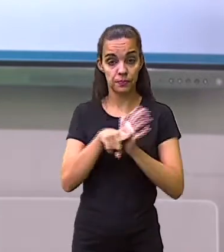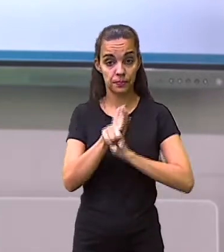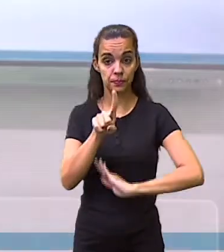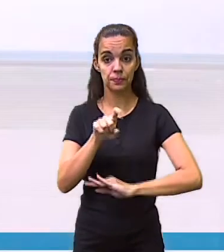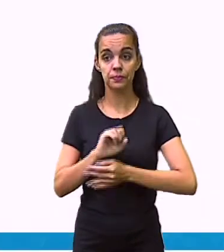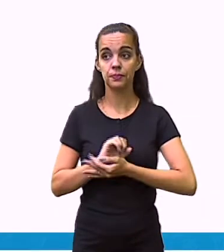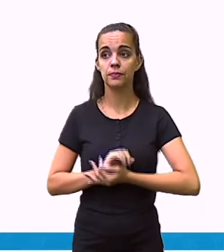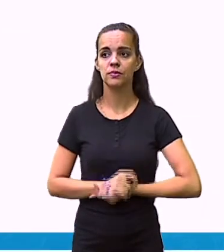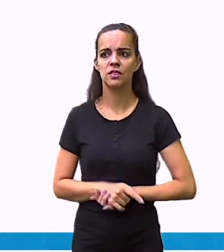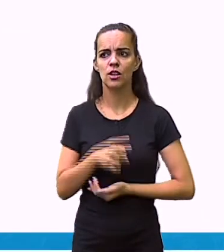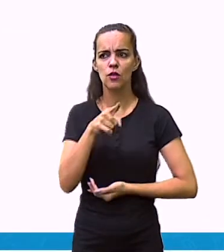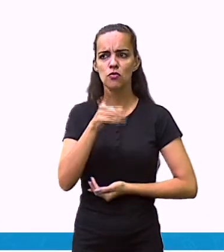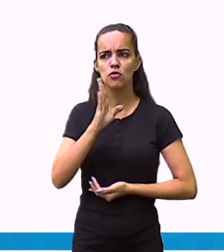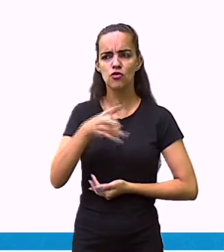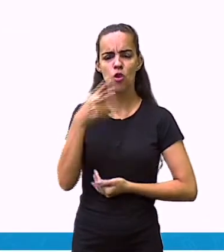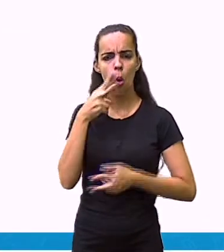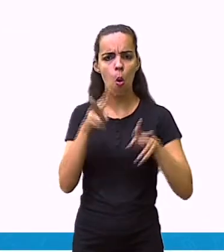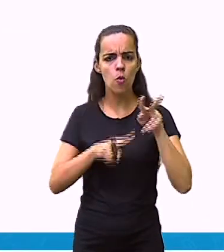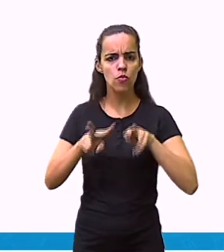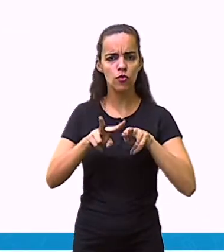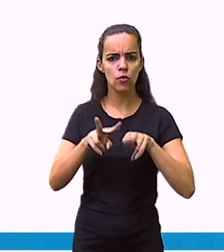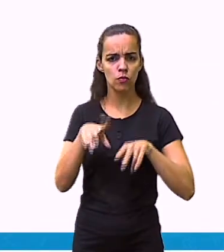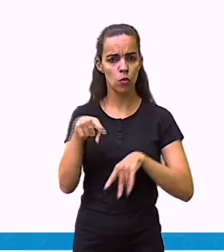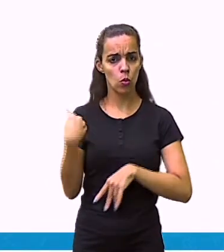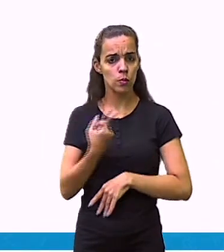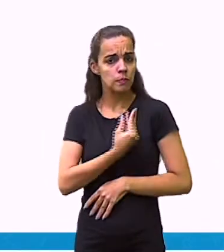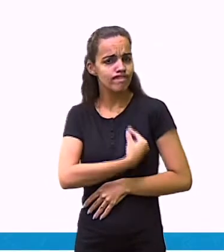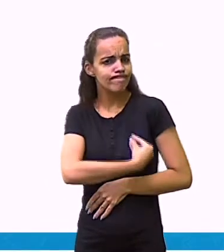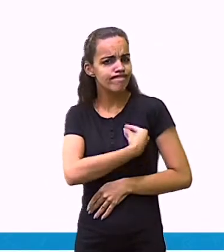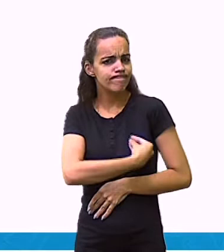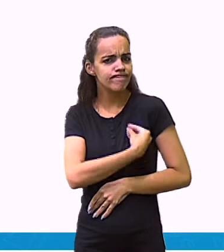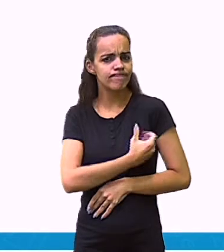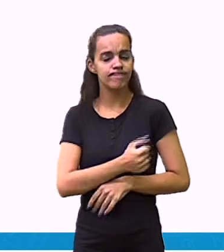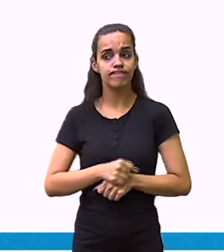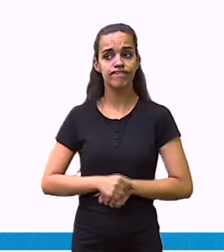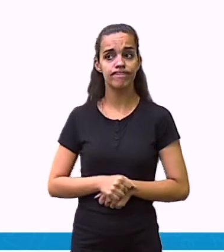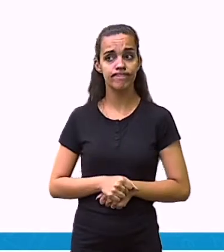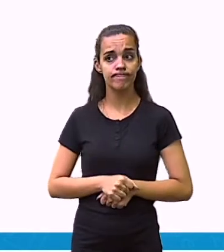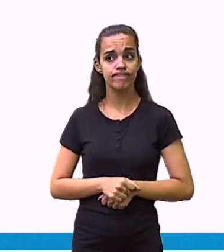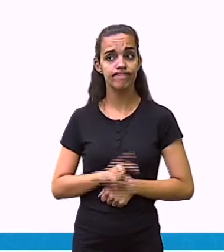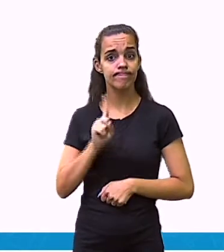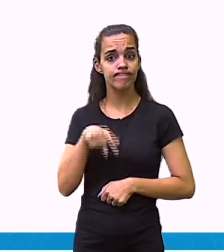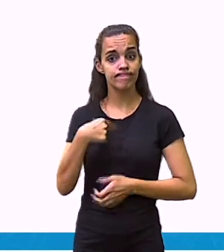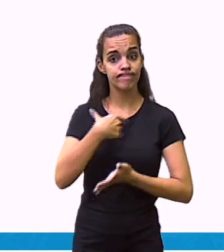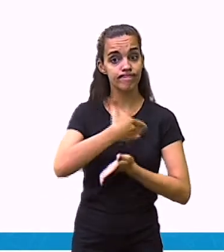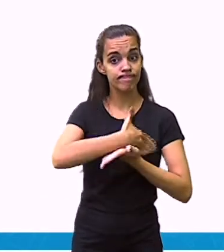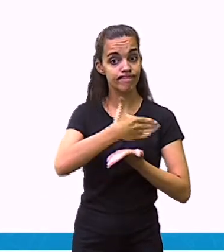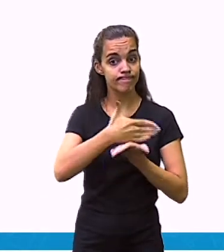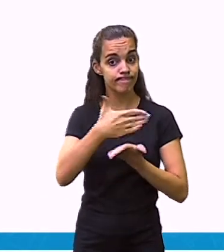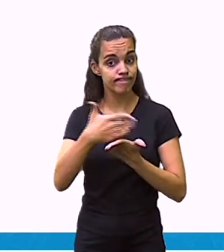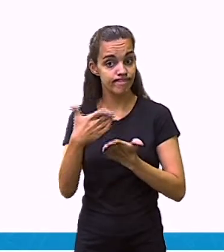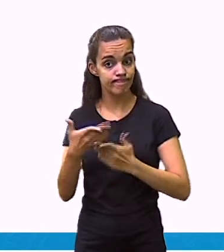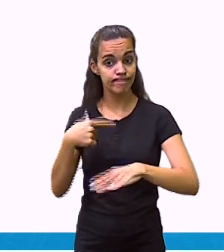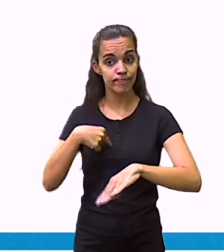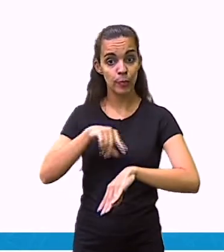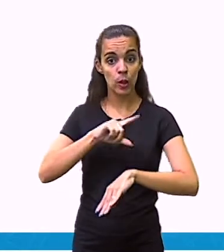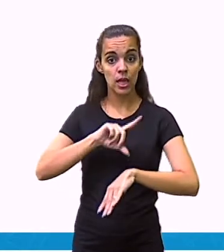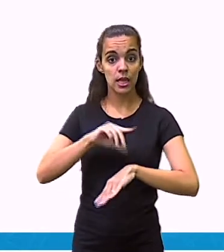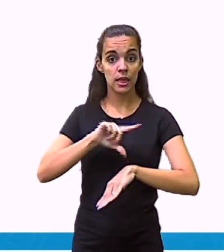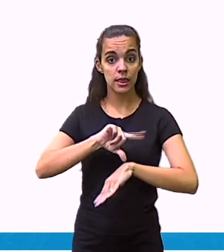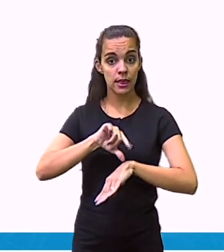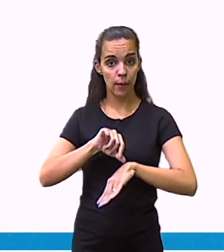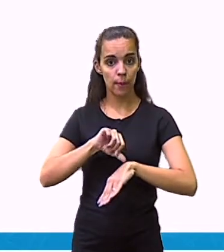pergunta. Você já observou que nossa vida é dividida por tempo e